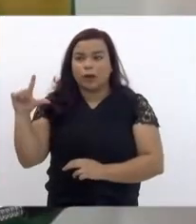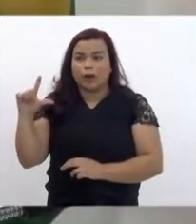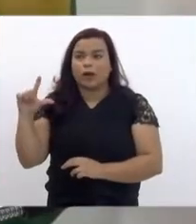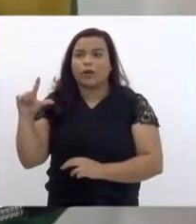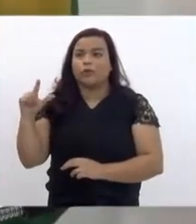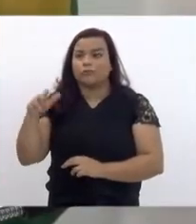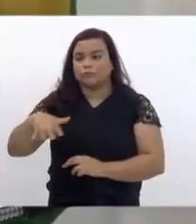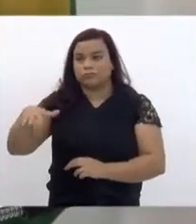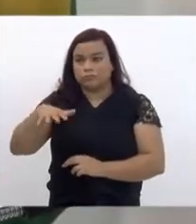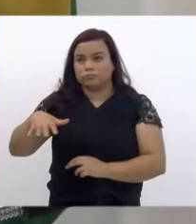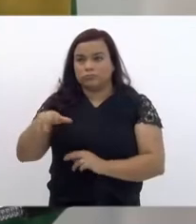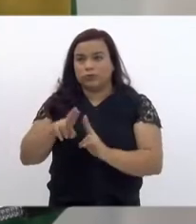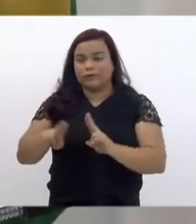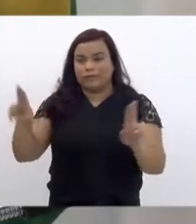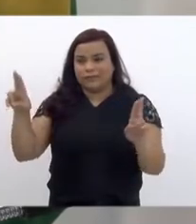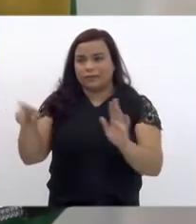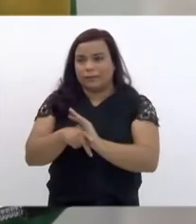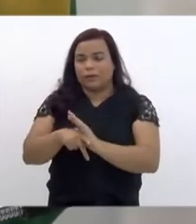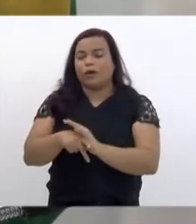E...